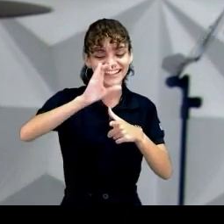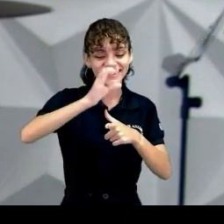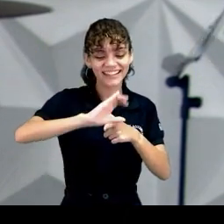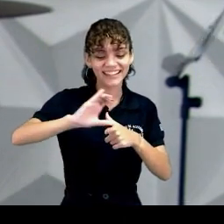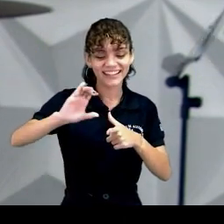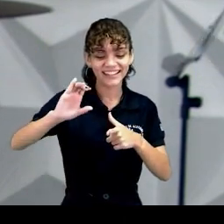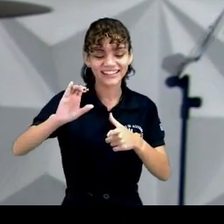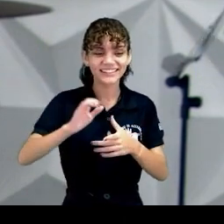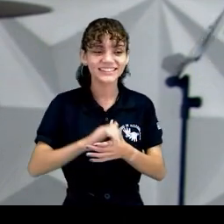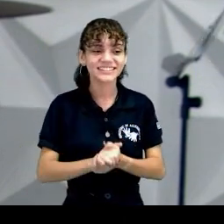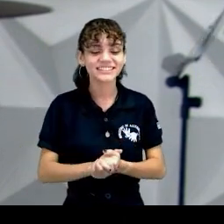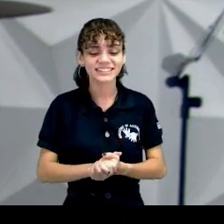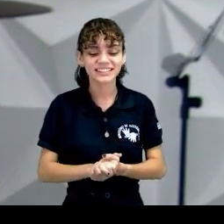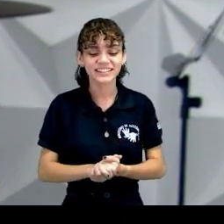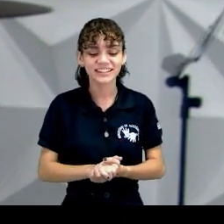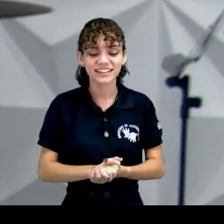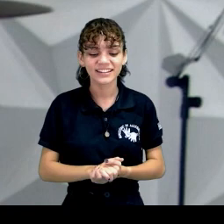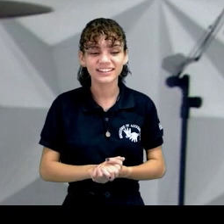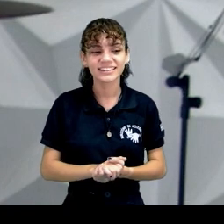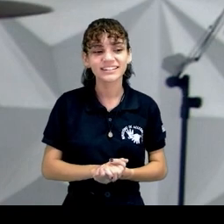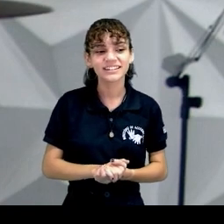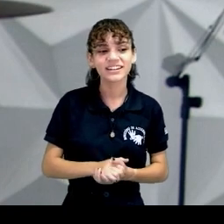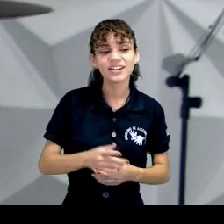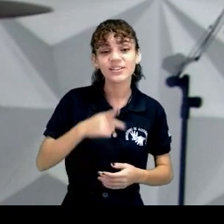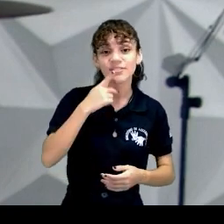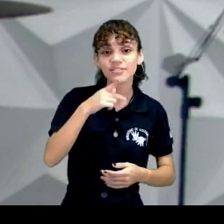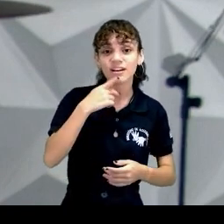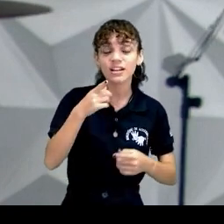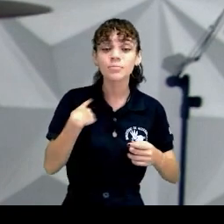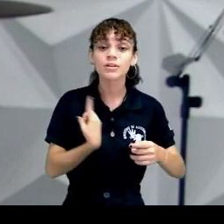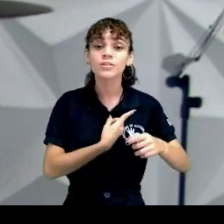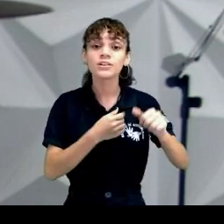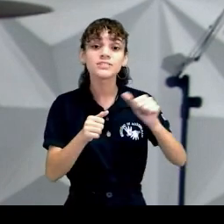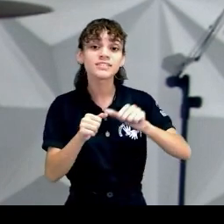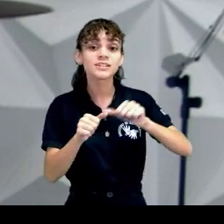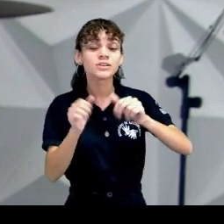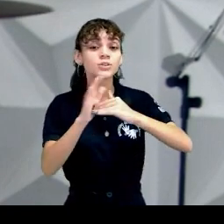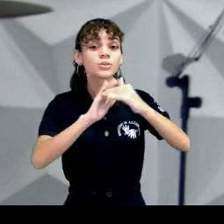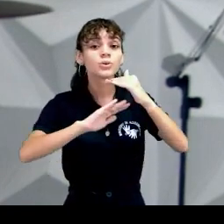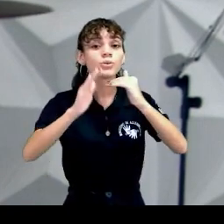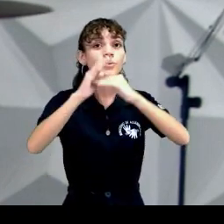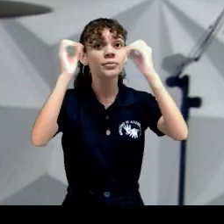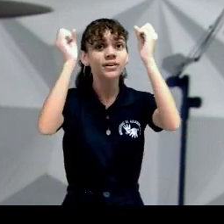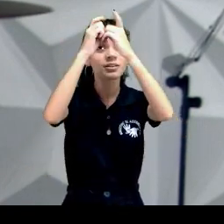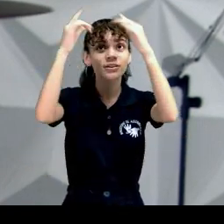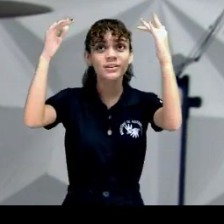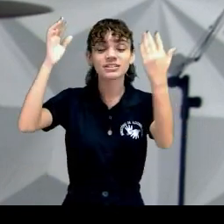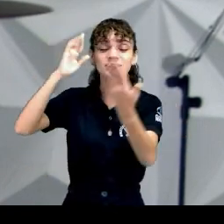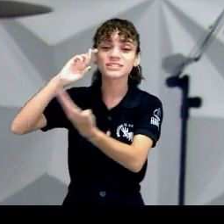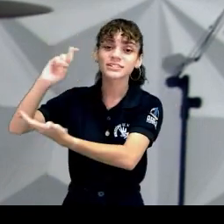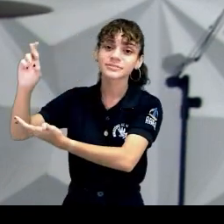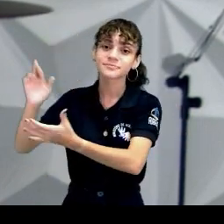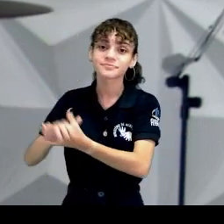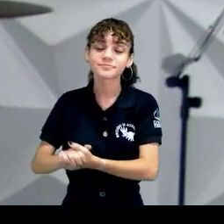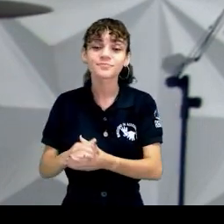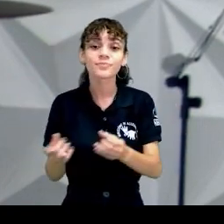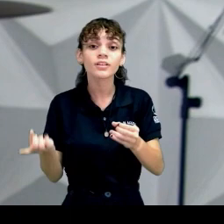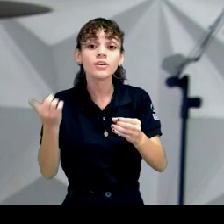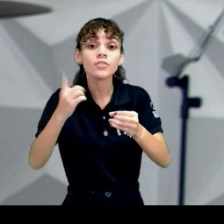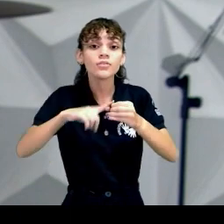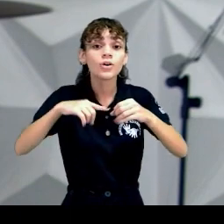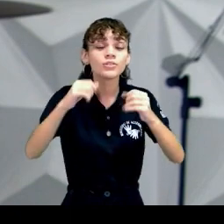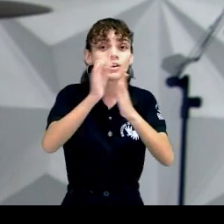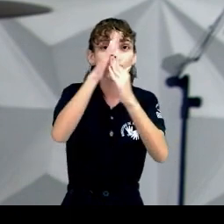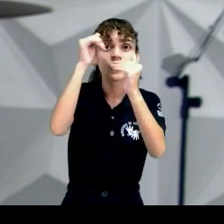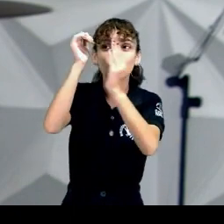Esse samaritano, ele volta louvando em alta voz, desentoado ou não, porque ele sabia, tá, que ele estava fazendo aquilo que ele